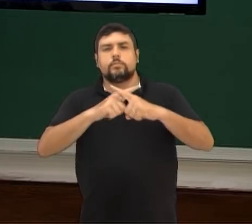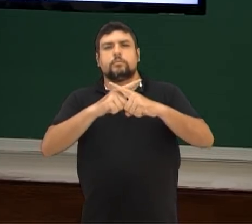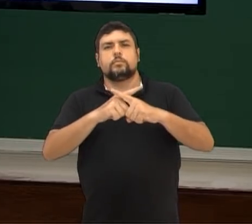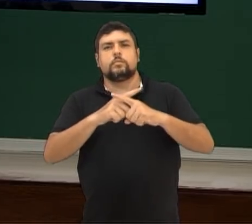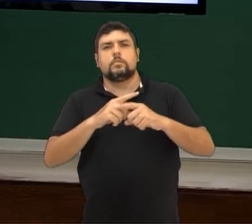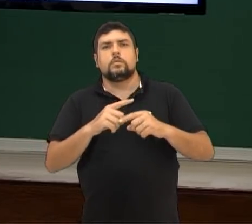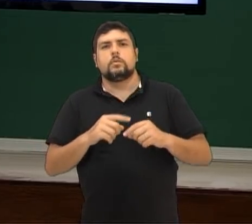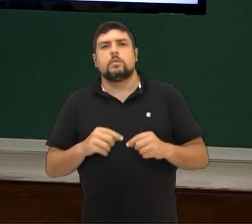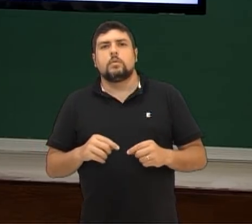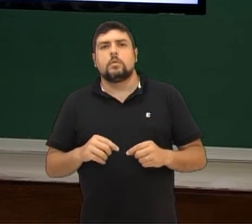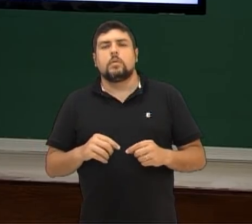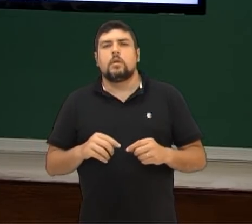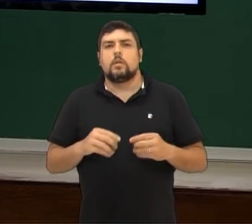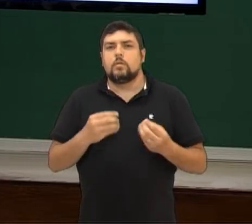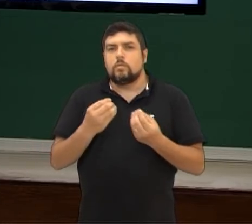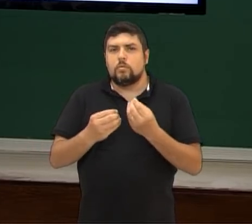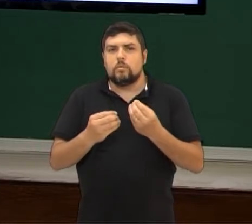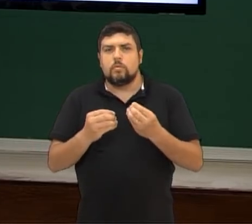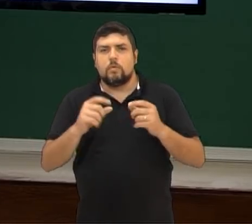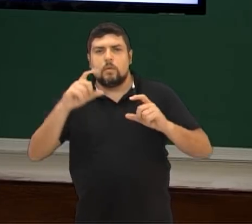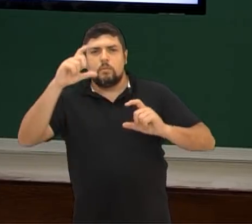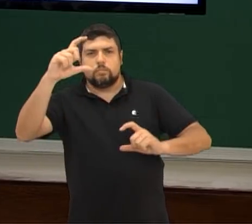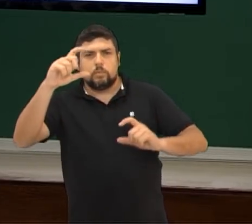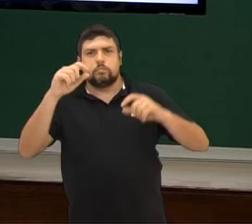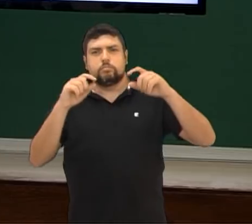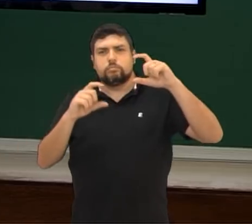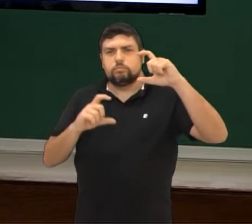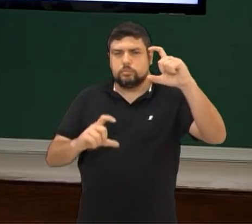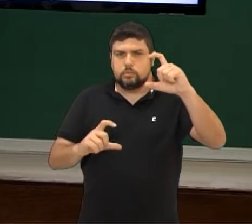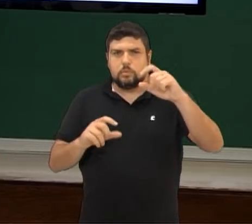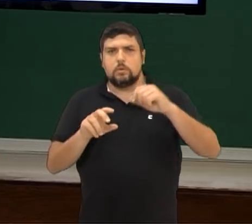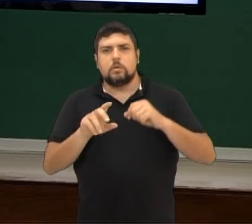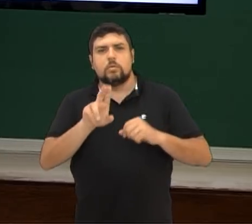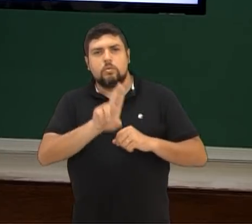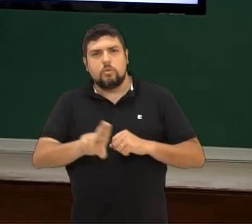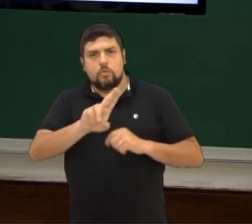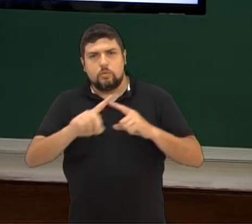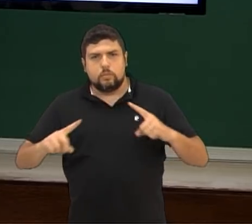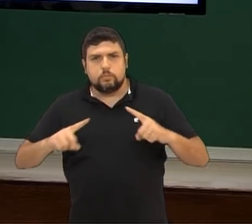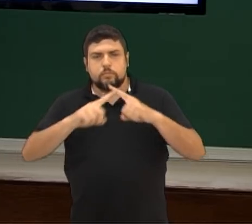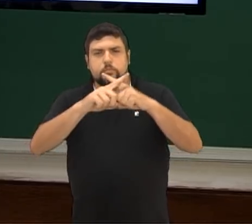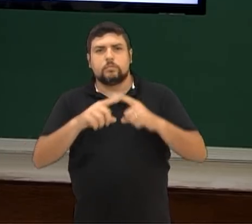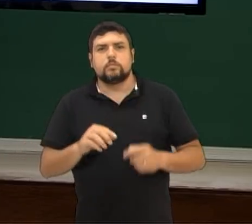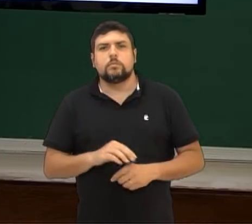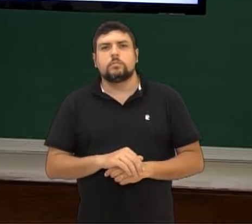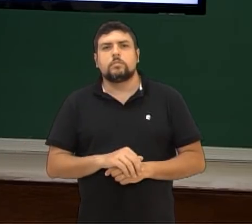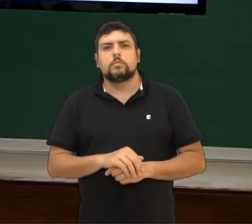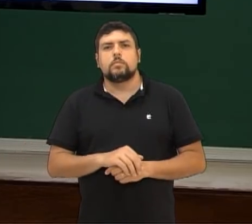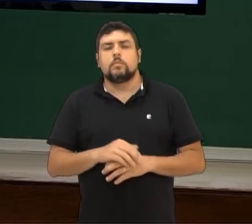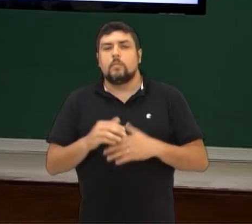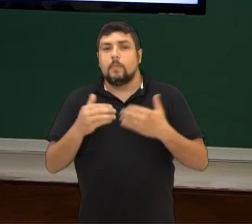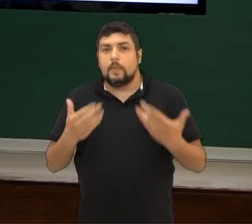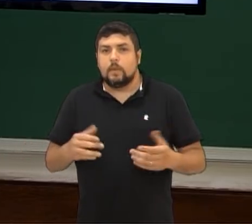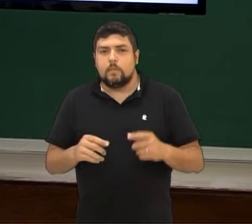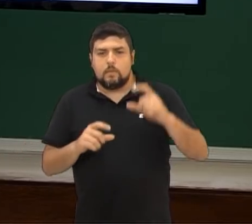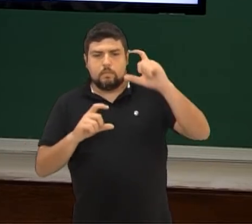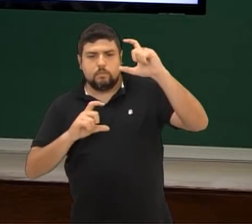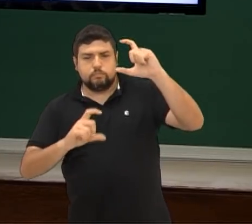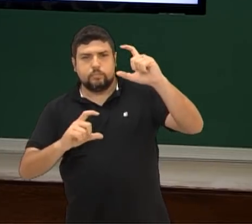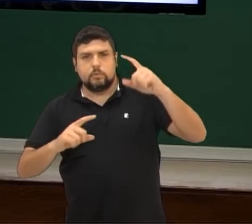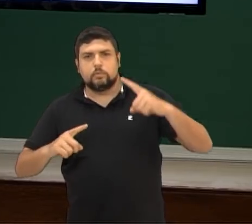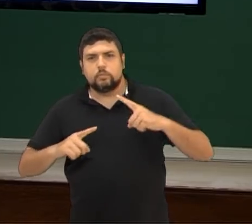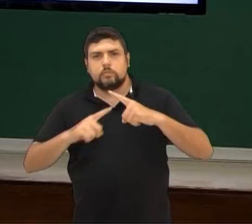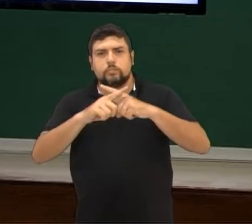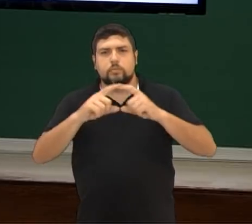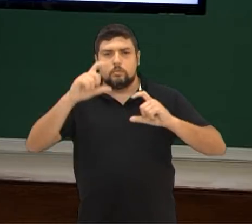através das diagonais, dos extremos e dos meios. O produto dos extremos, ele é igual ao